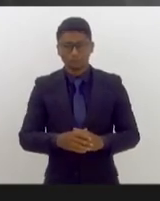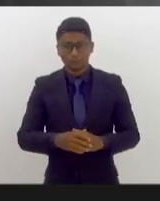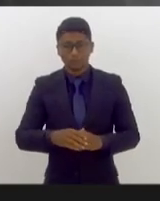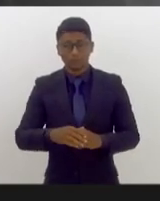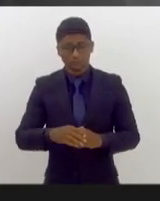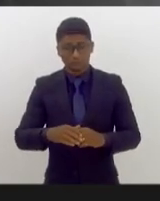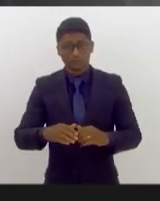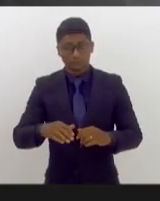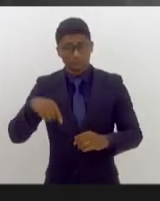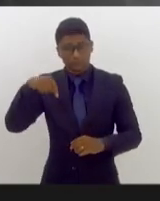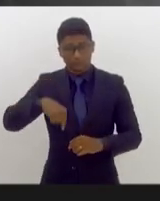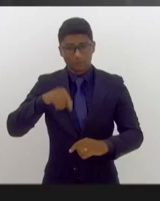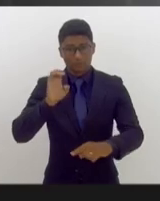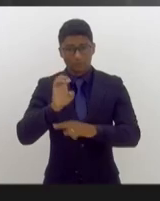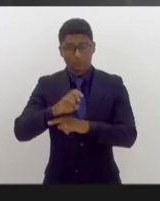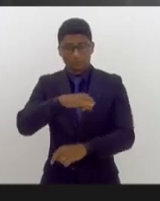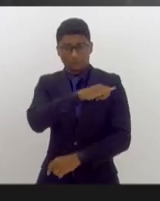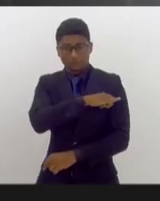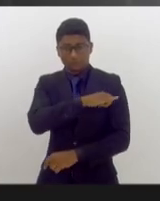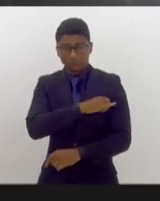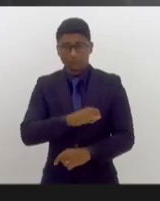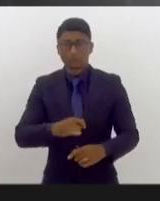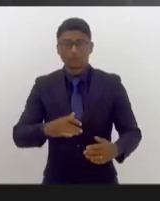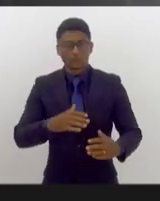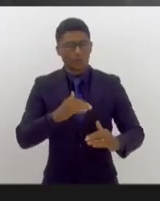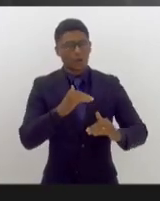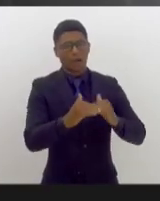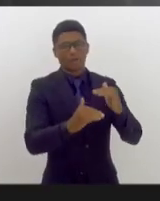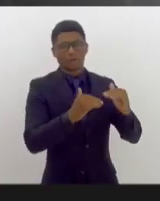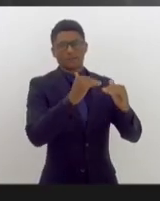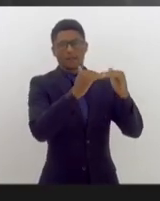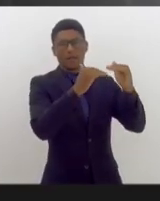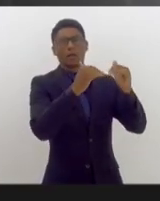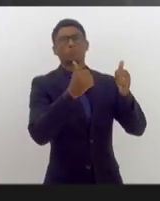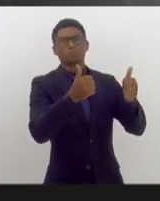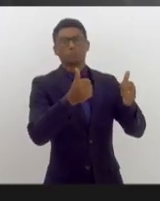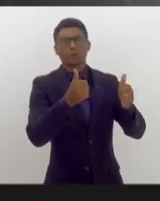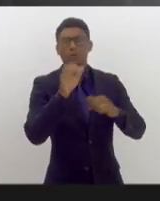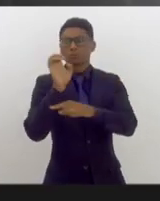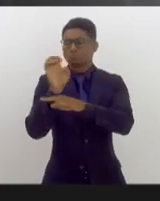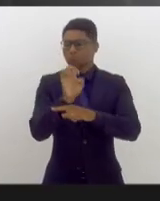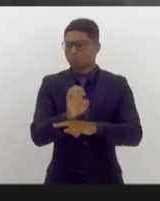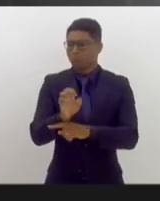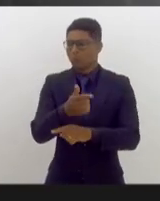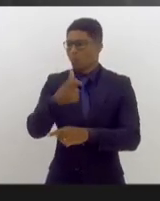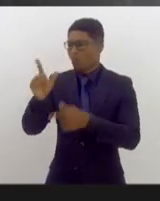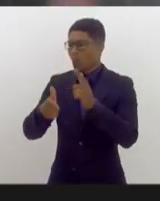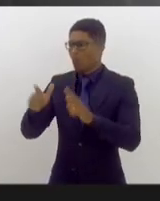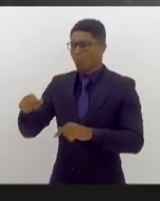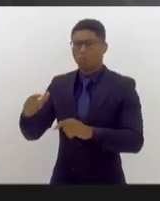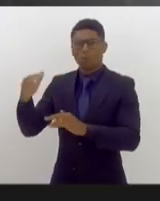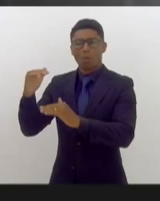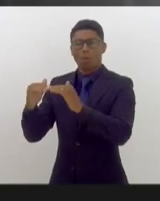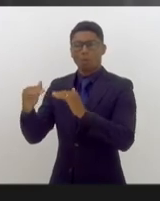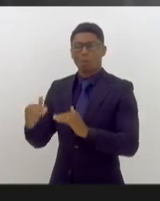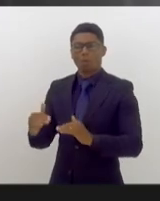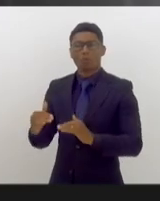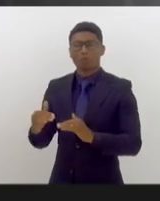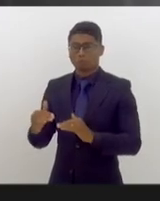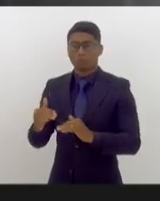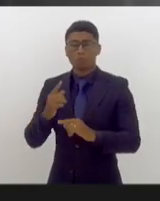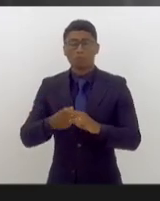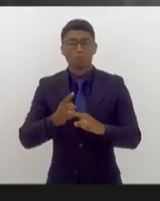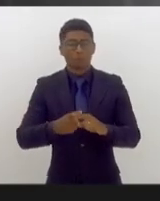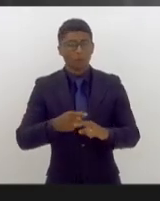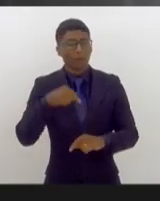um ensino médio mais avançado em relação à grande maioria dos estados da federação. Porque a nossa jornada, a nossa carga horária total anual,